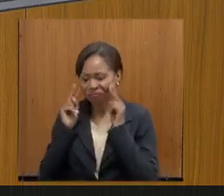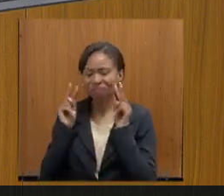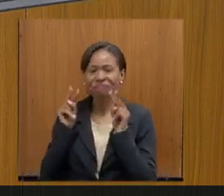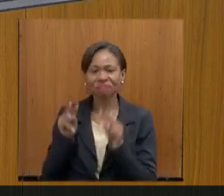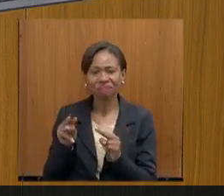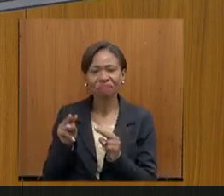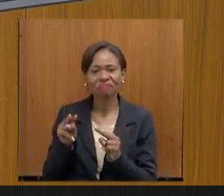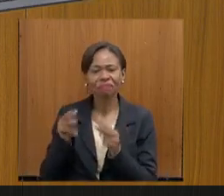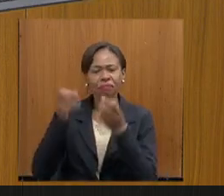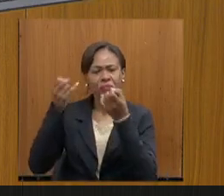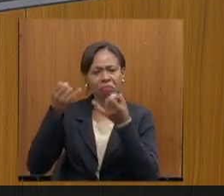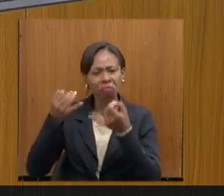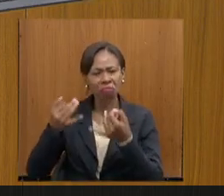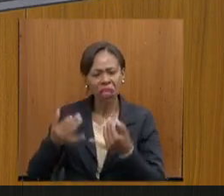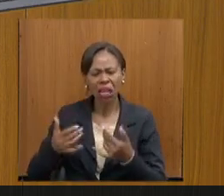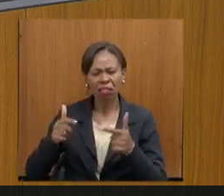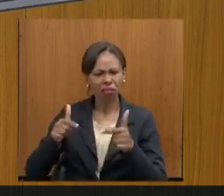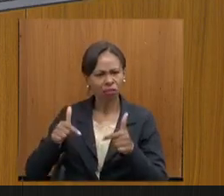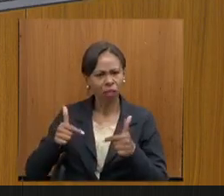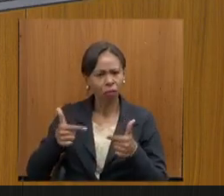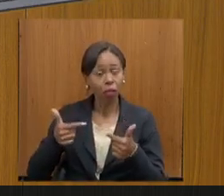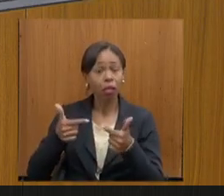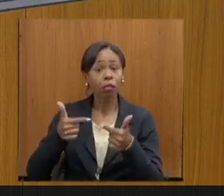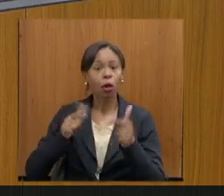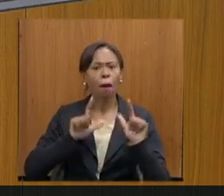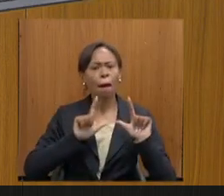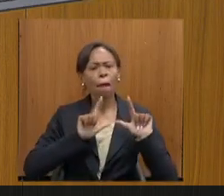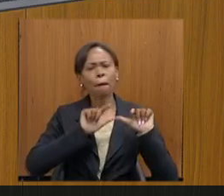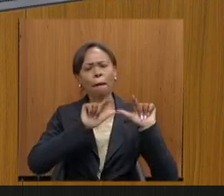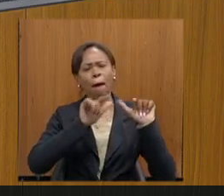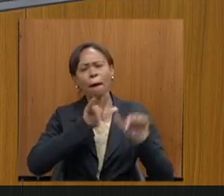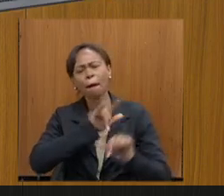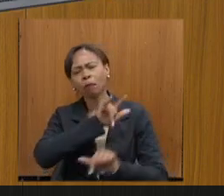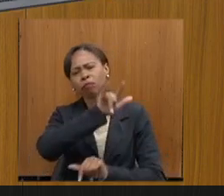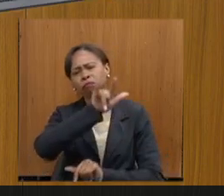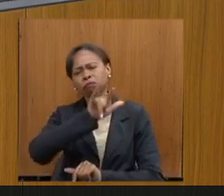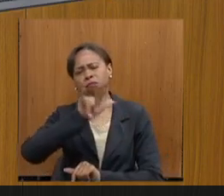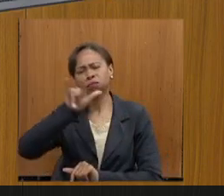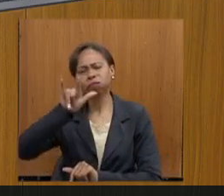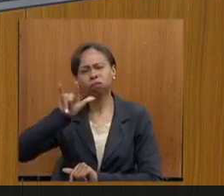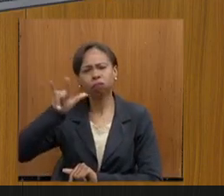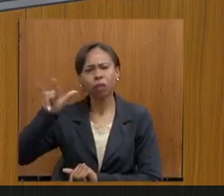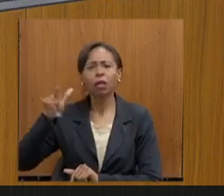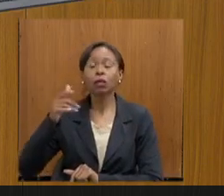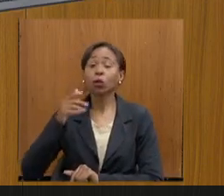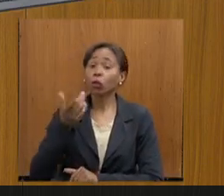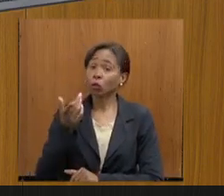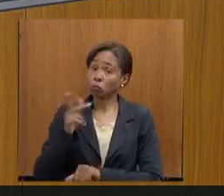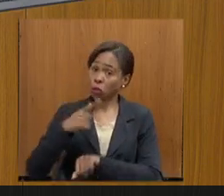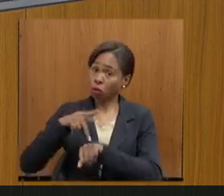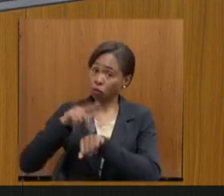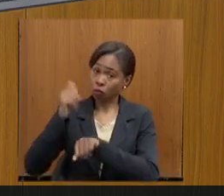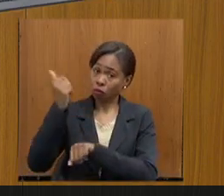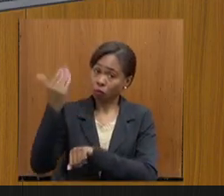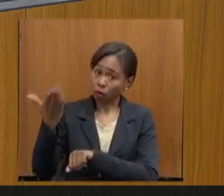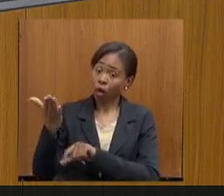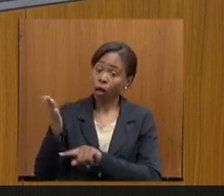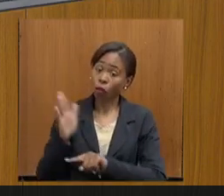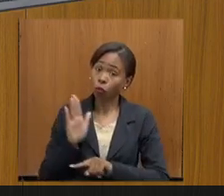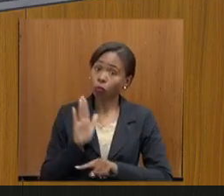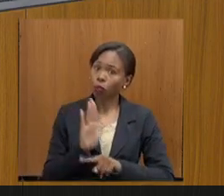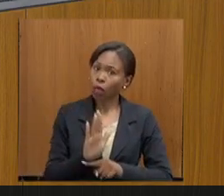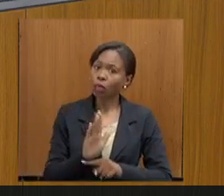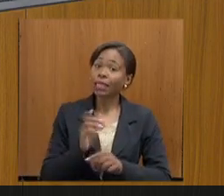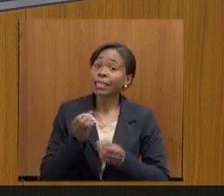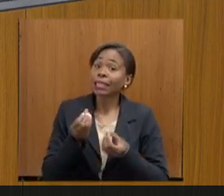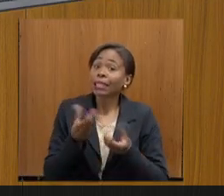excelência pelo seu dinamismo viajando aí posterior trazendo acima de tudo seu conhecimento e oferecendo